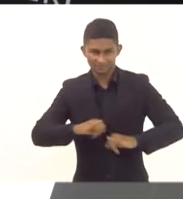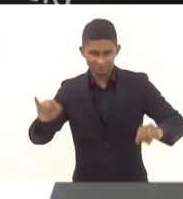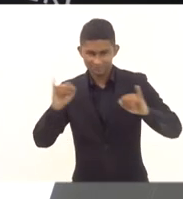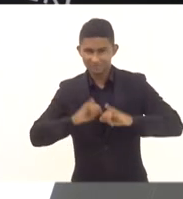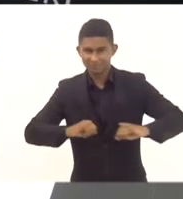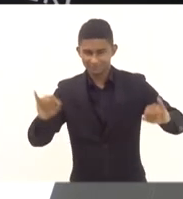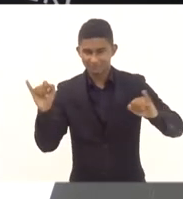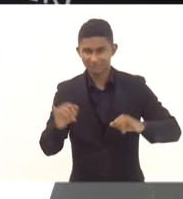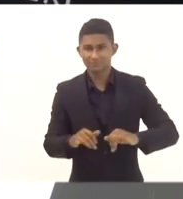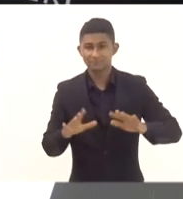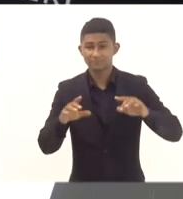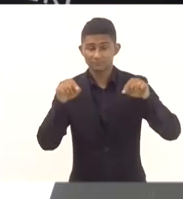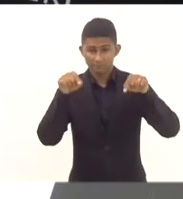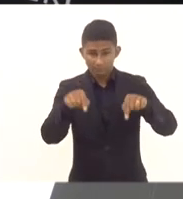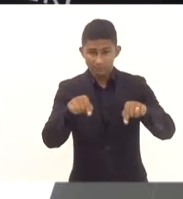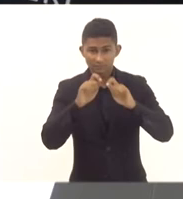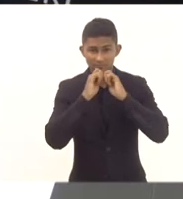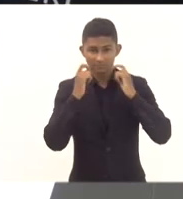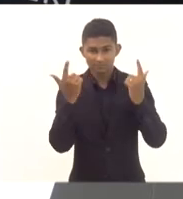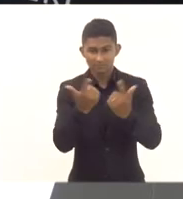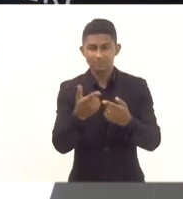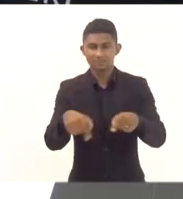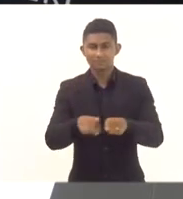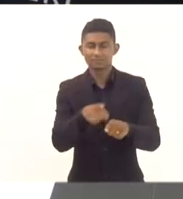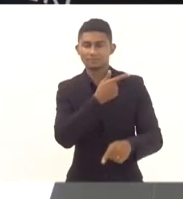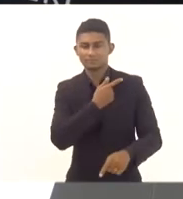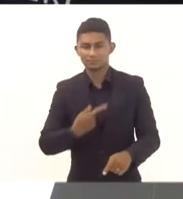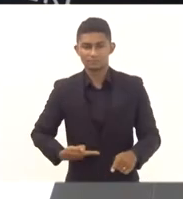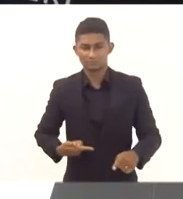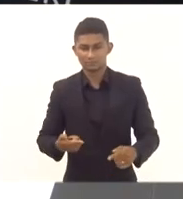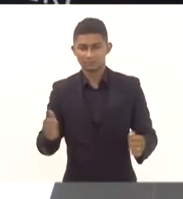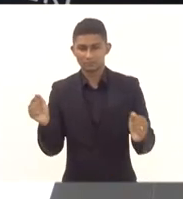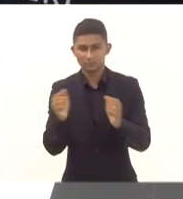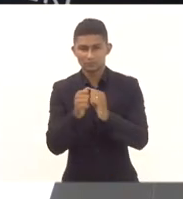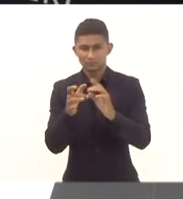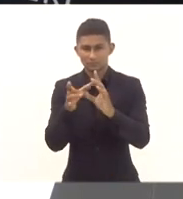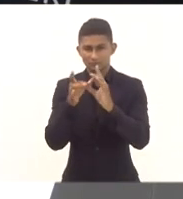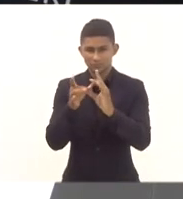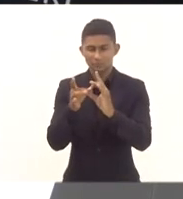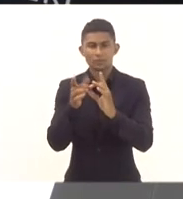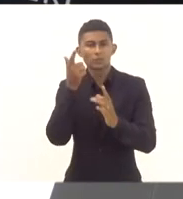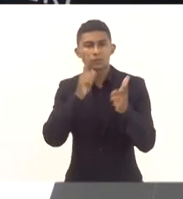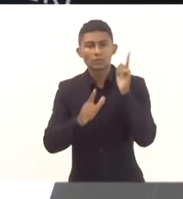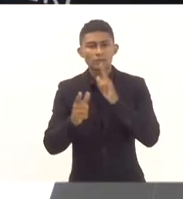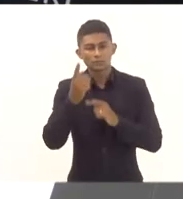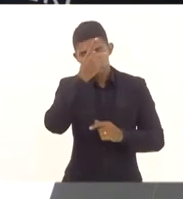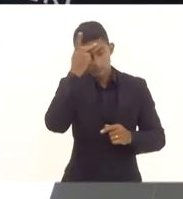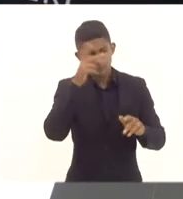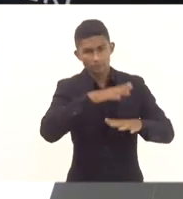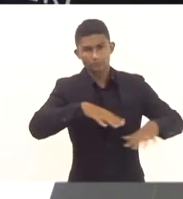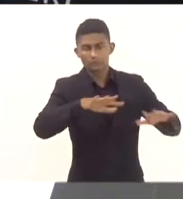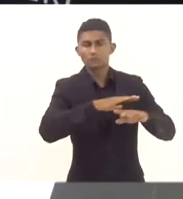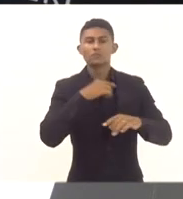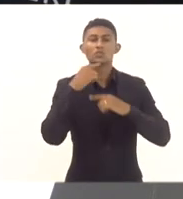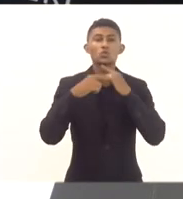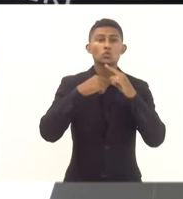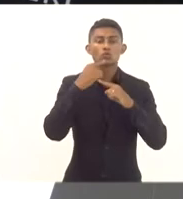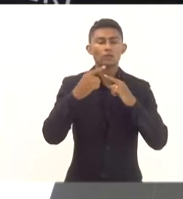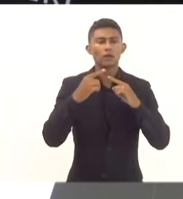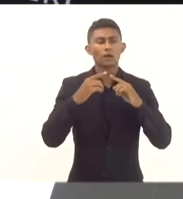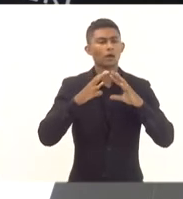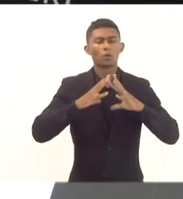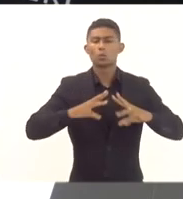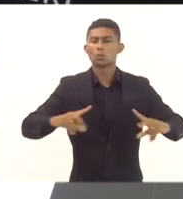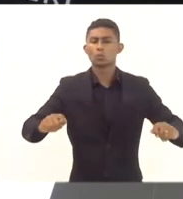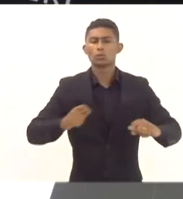empenho dessa casa enfim junto com o governo as dúvidas começaram a cessar nada e as pessoas começaram a entender o seria